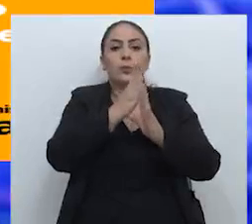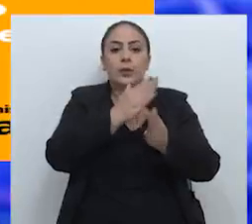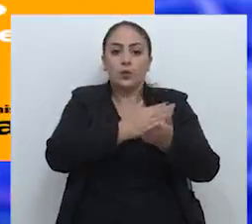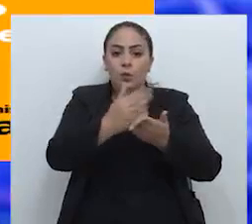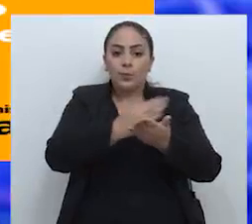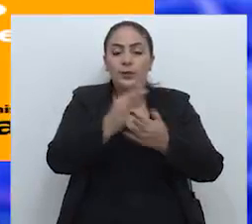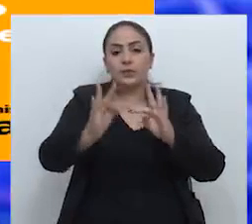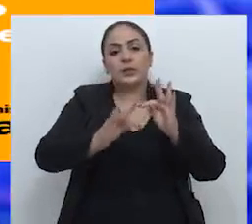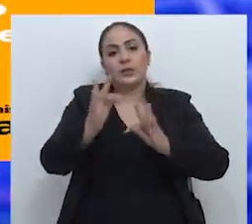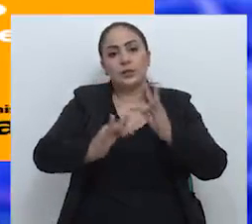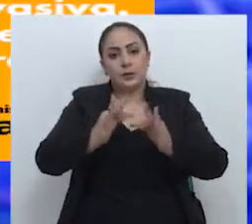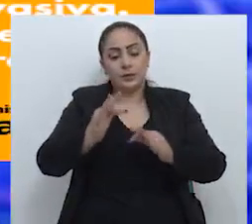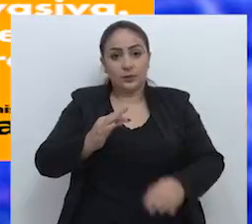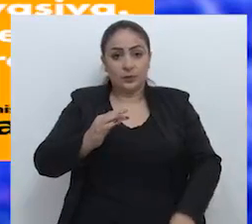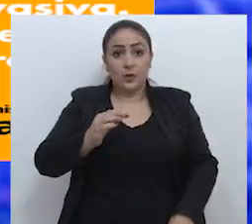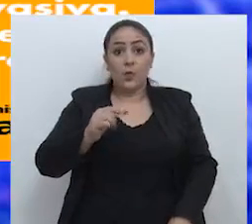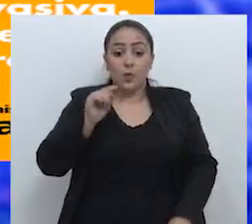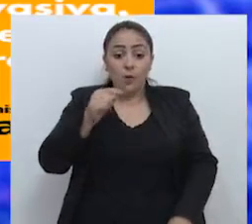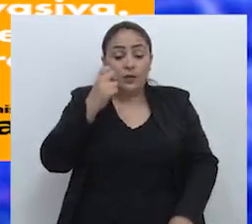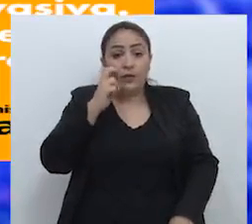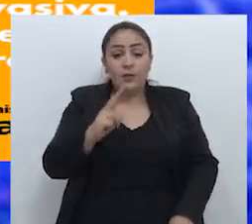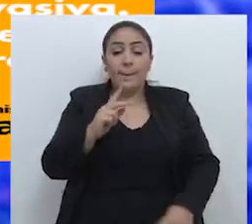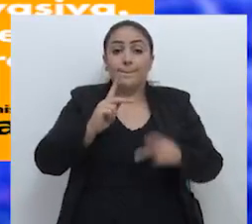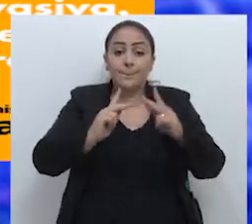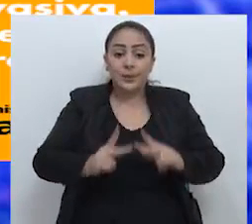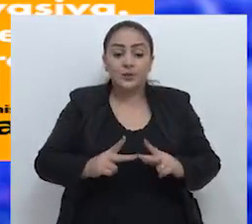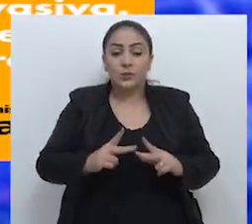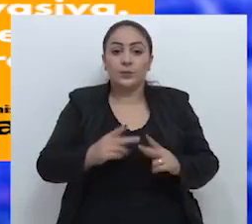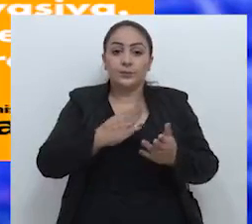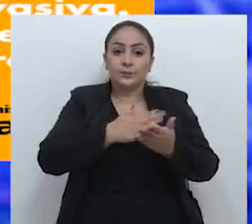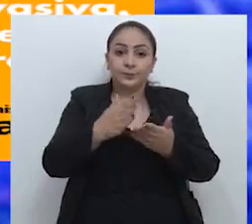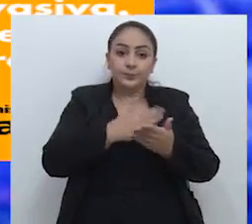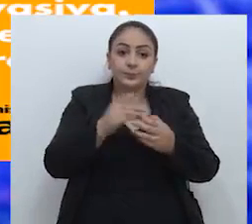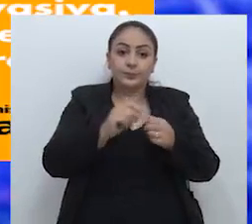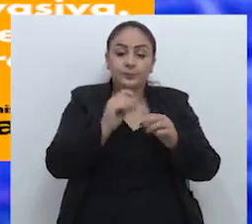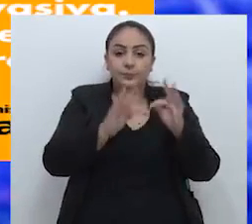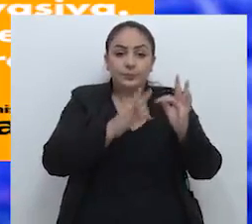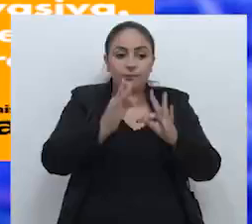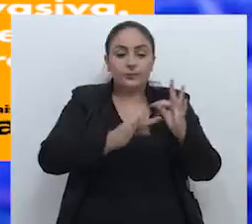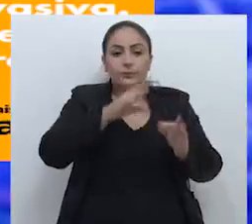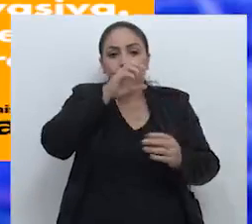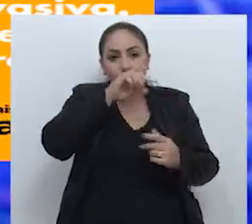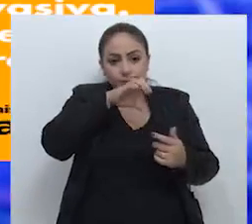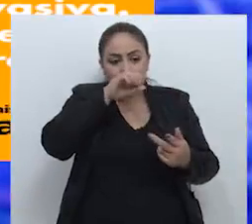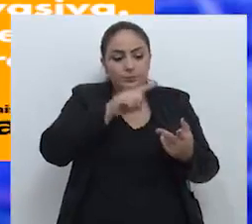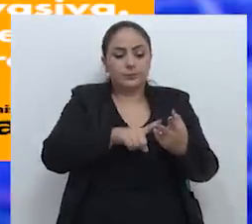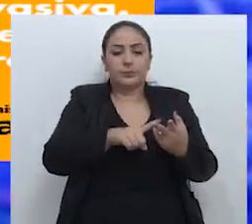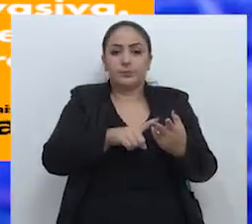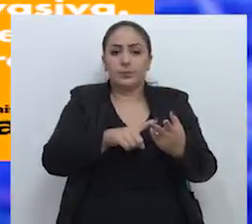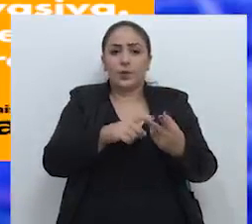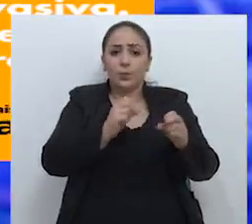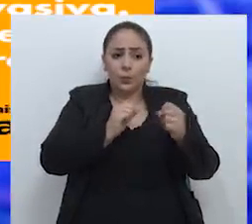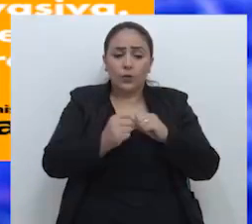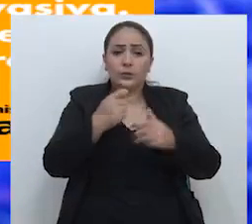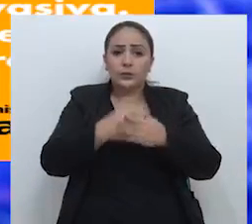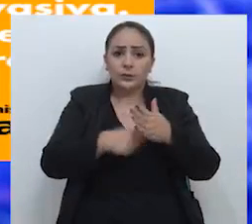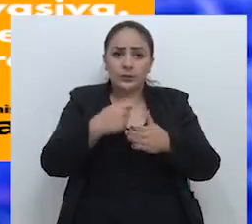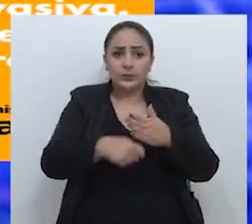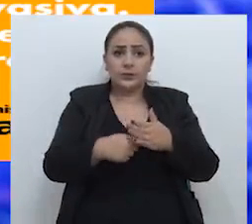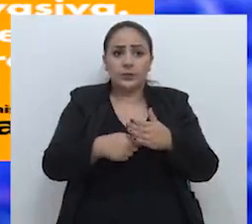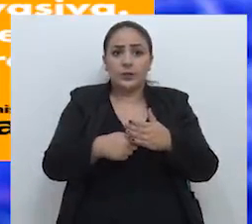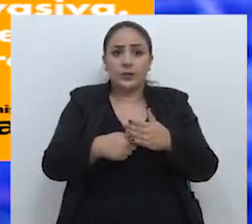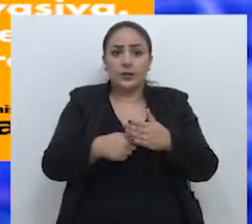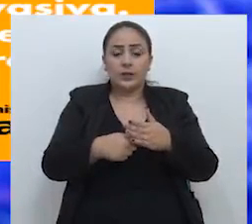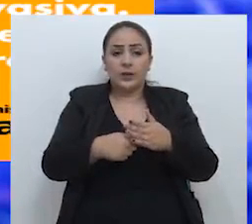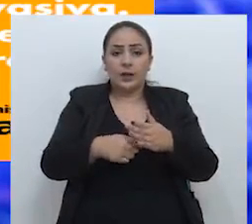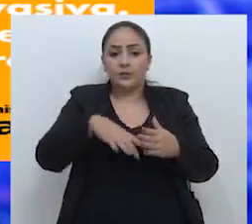diagnóstico, do começo do tratamento. Você aí classifica a pessoa, começa tratamentos como oxigênio em alto fluxo, pode tentar